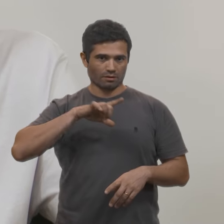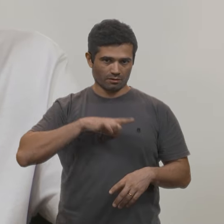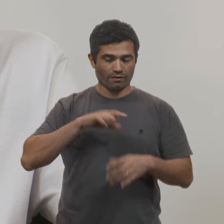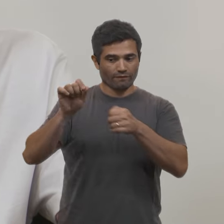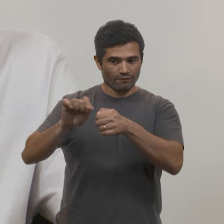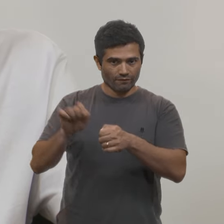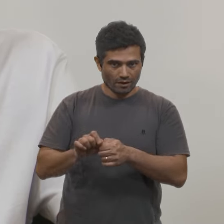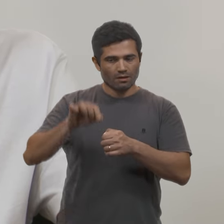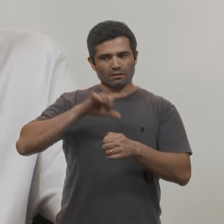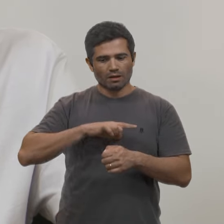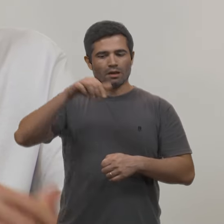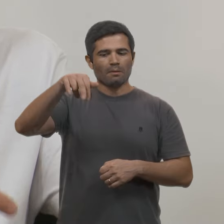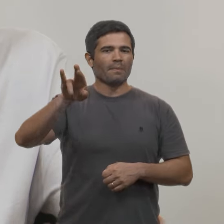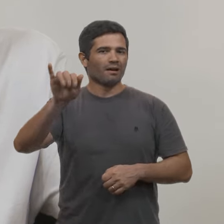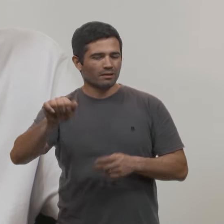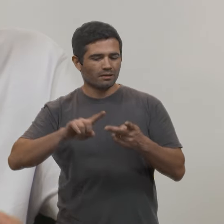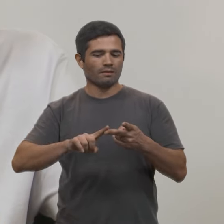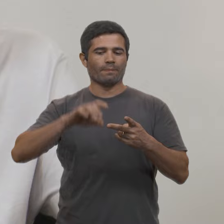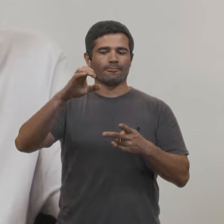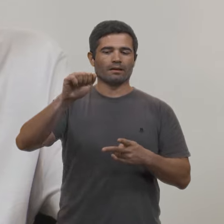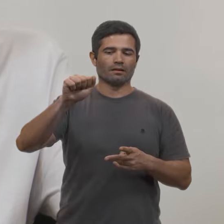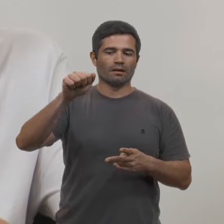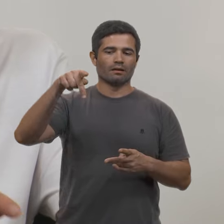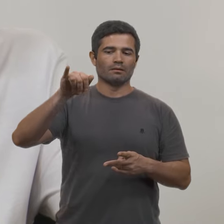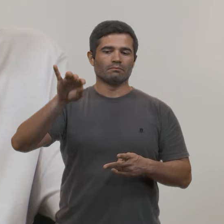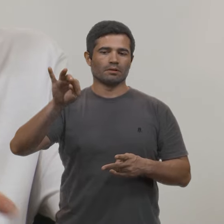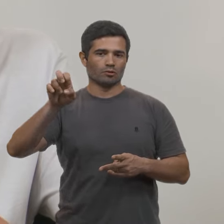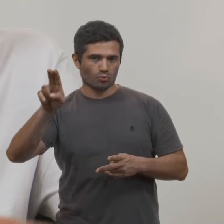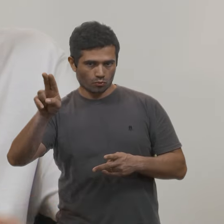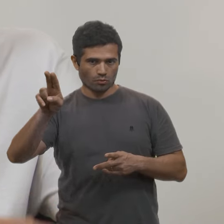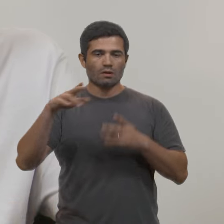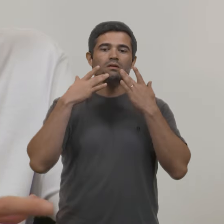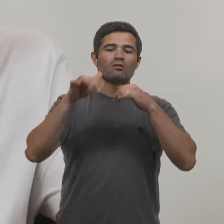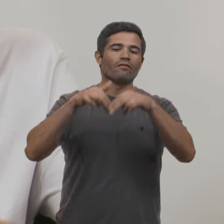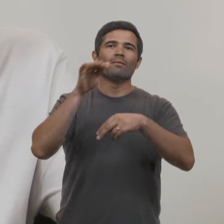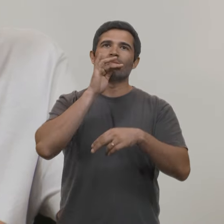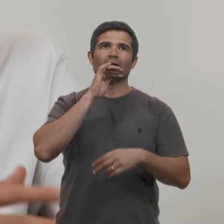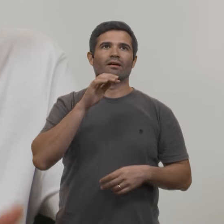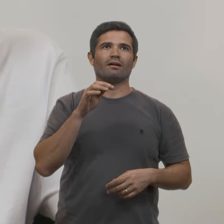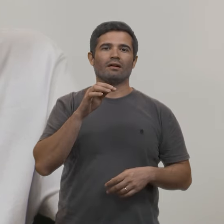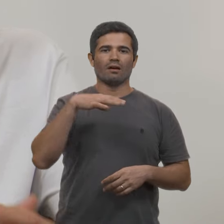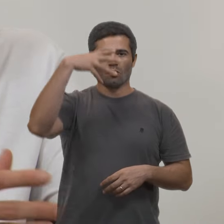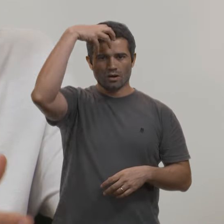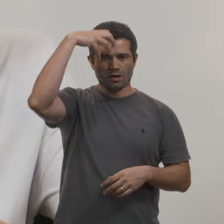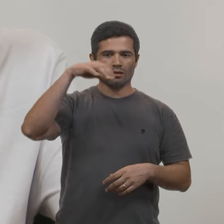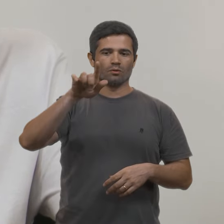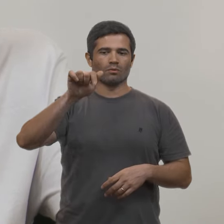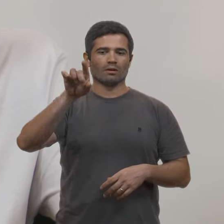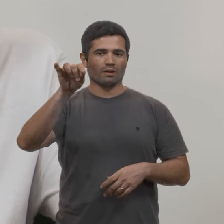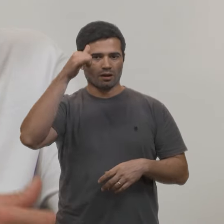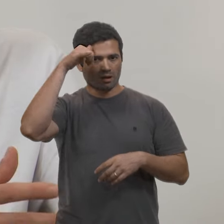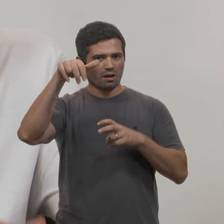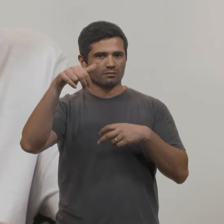da televisão. Ele fez Hoje em Dia de Maria, Capitu, e novelas muito consagradas por Rei do Gado,